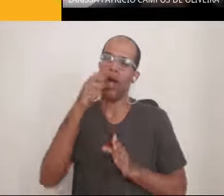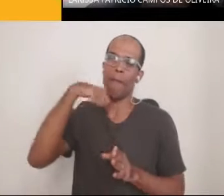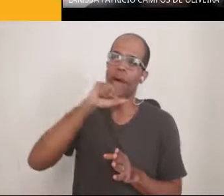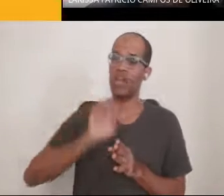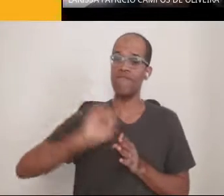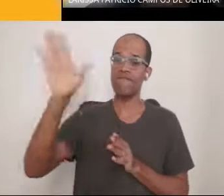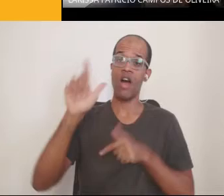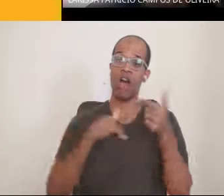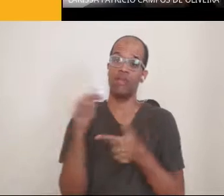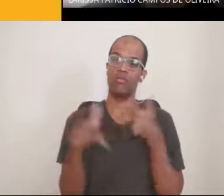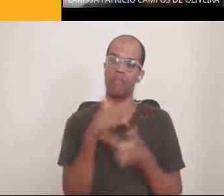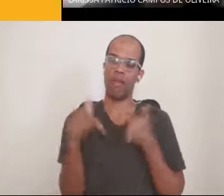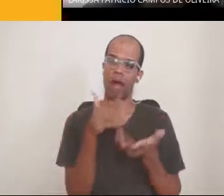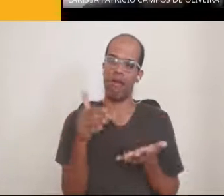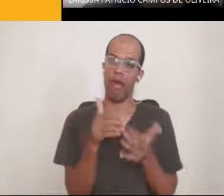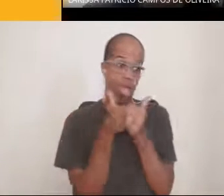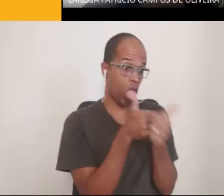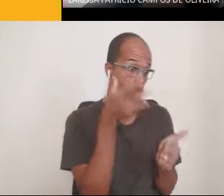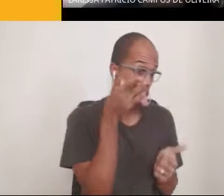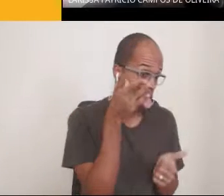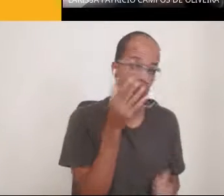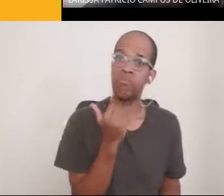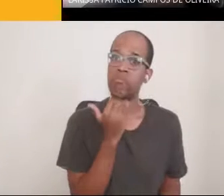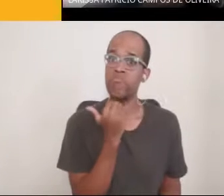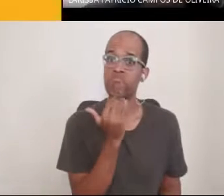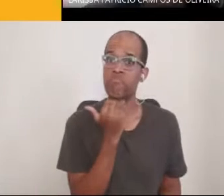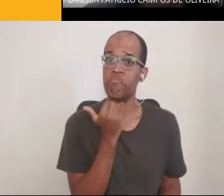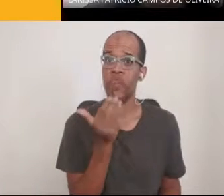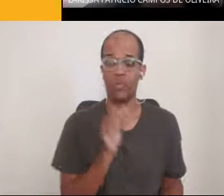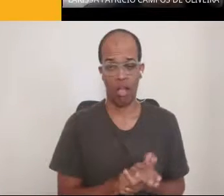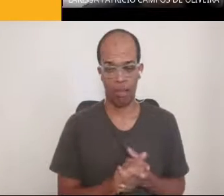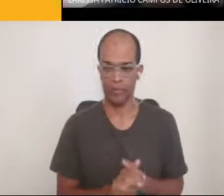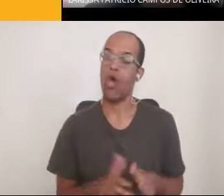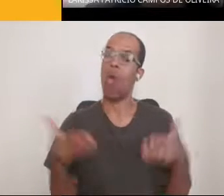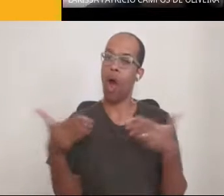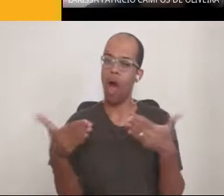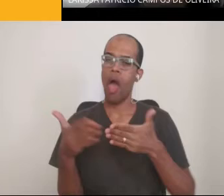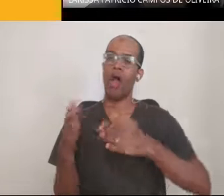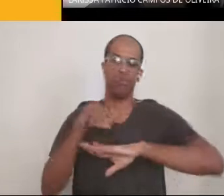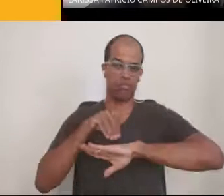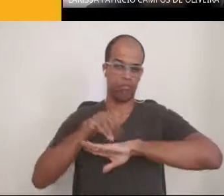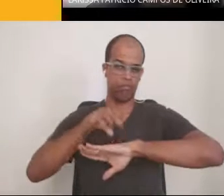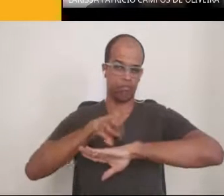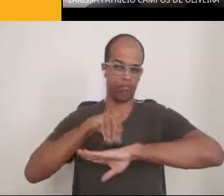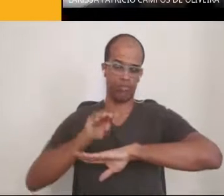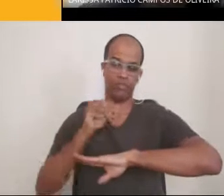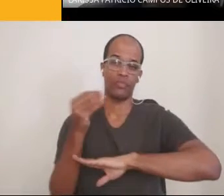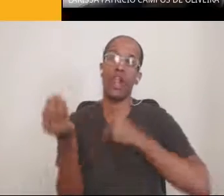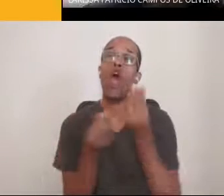trabalhar e não consegue auxiliar o filho, né, o tempo todo. Então a gente trouxe aqui algumas dicas de